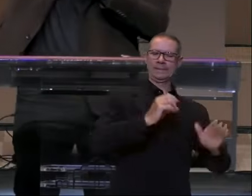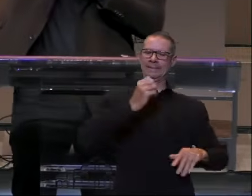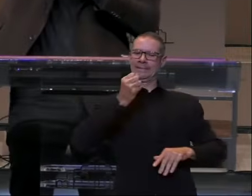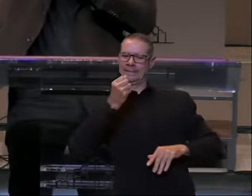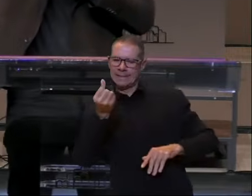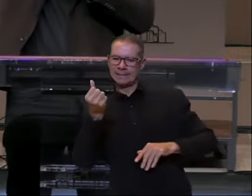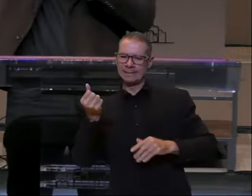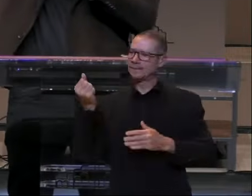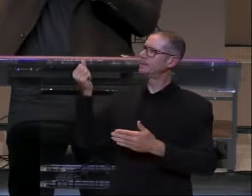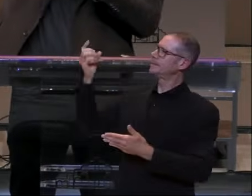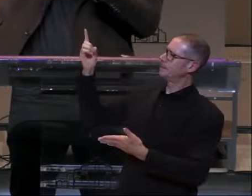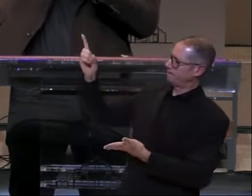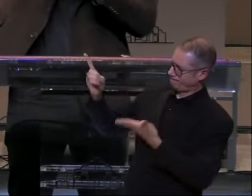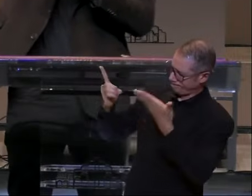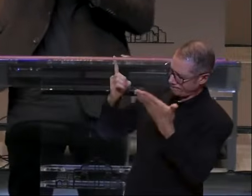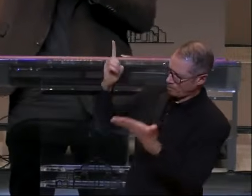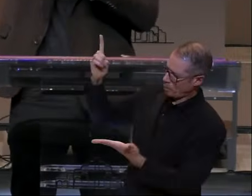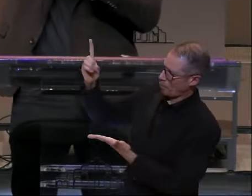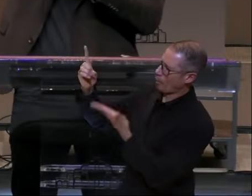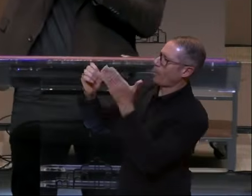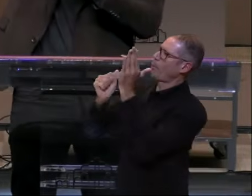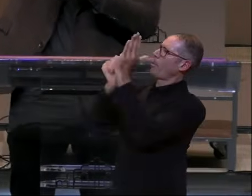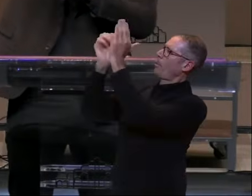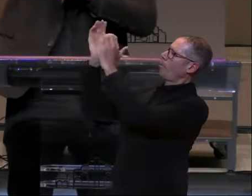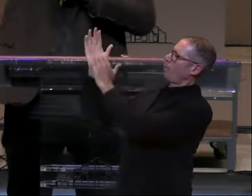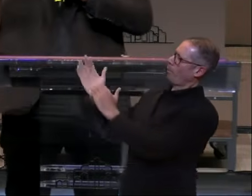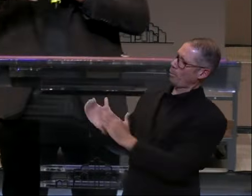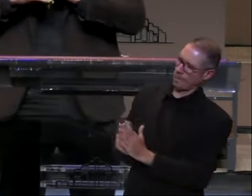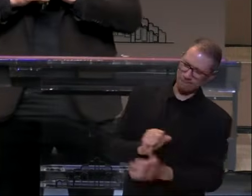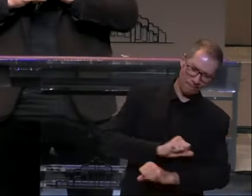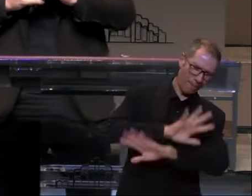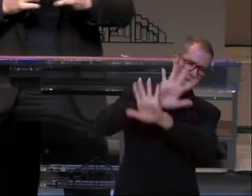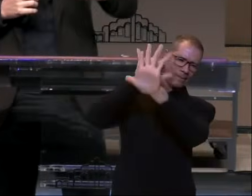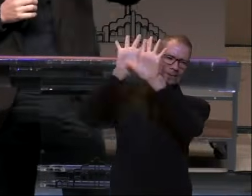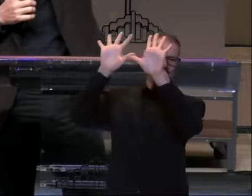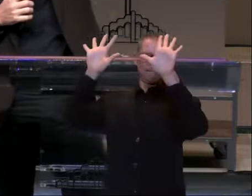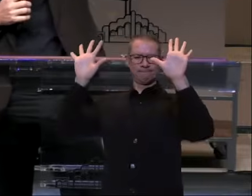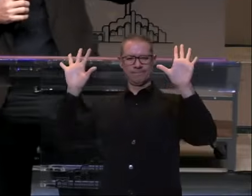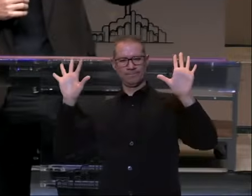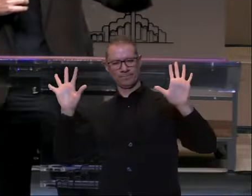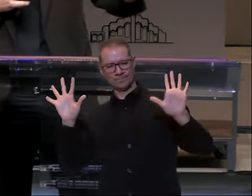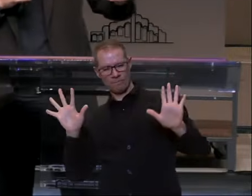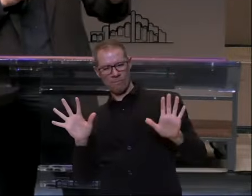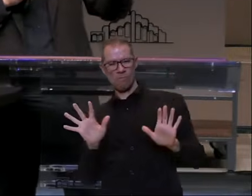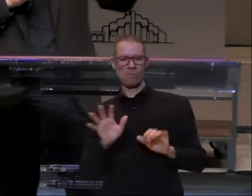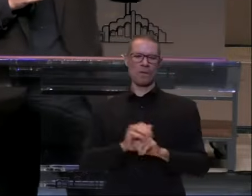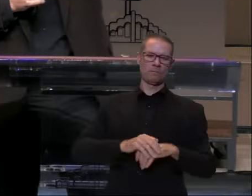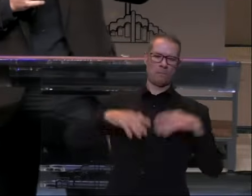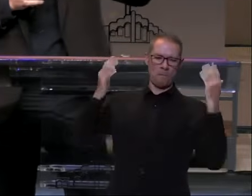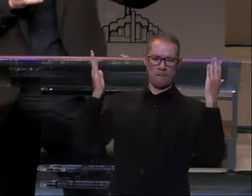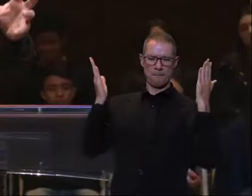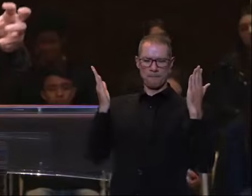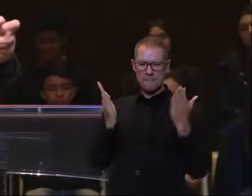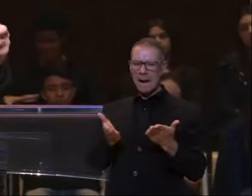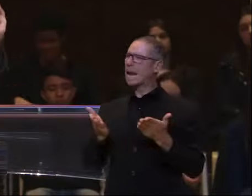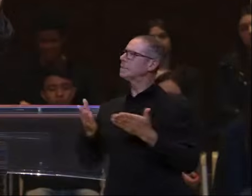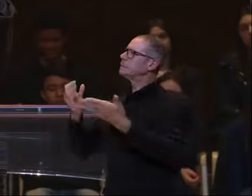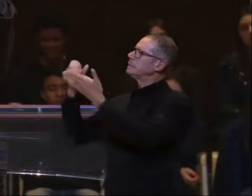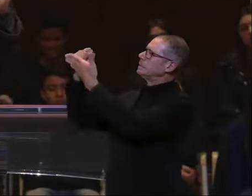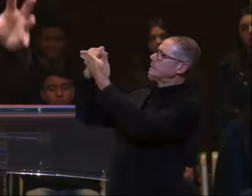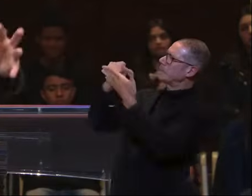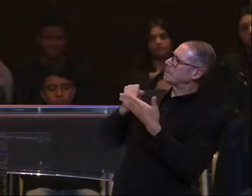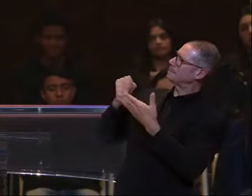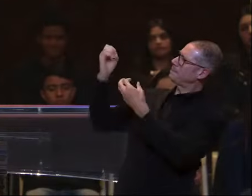seja exaltado, a ele o louvor e a glória, pelos presentes, pelos benefícios,